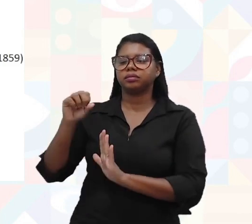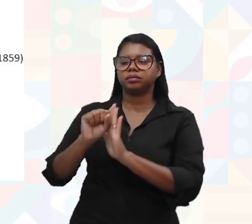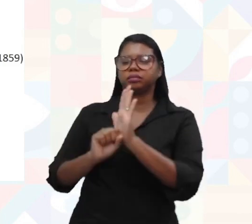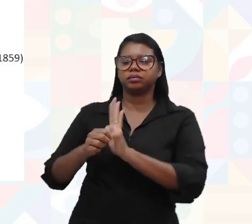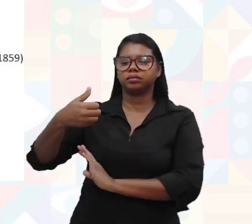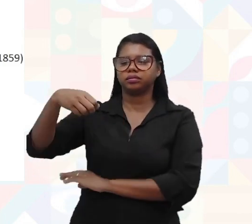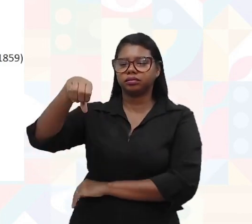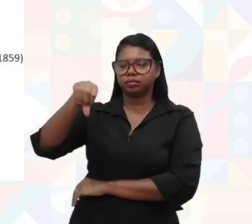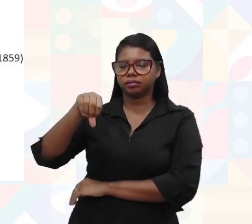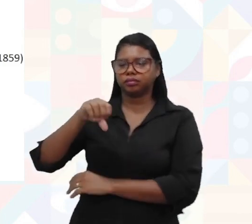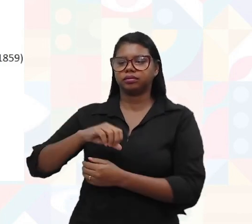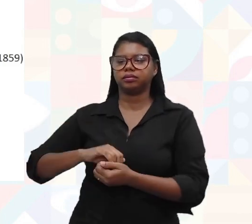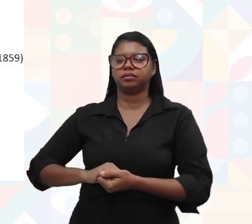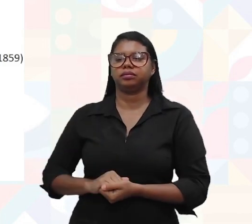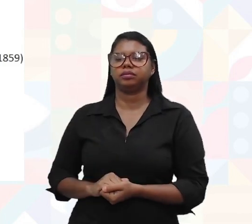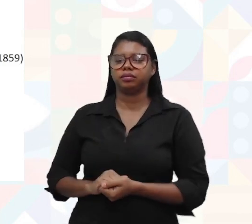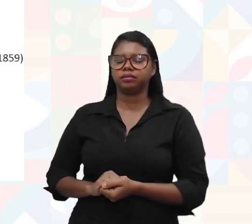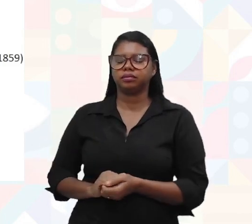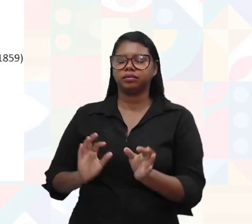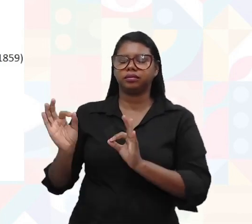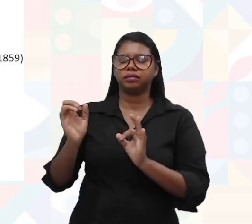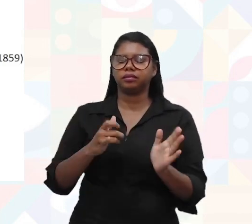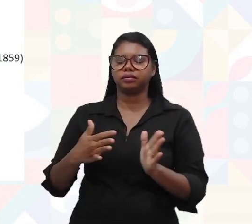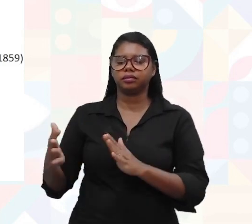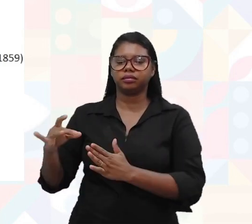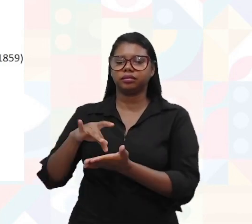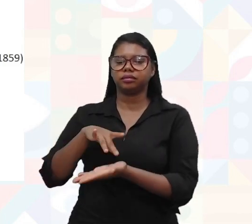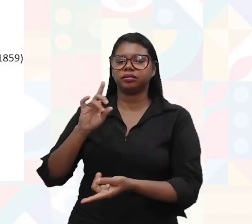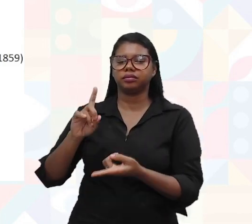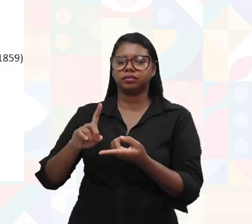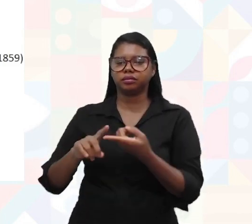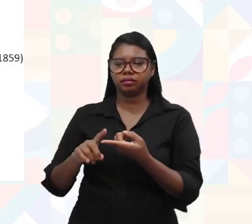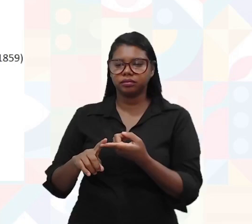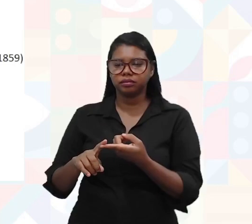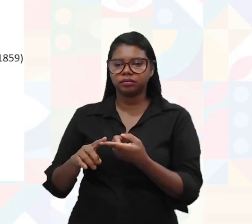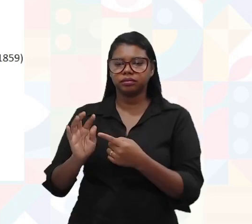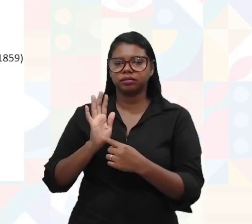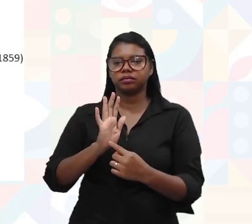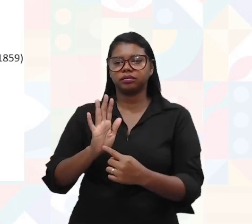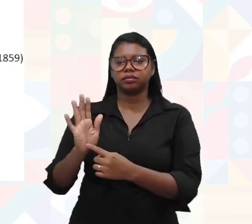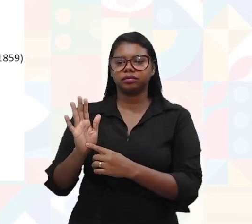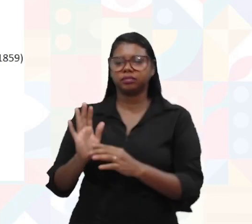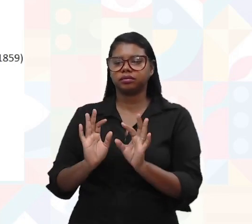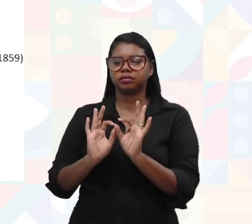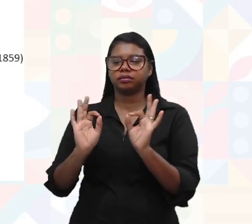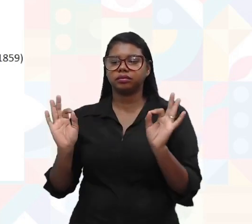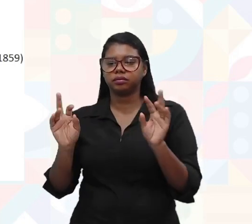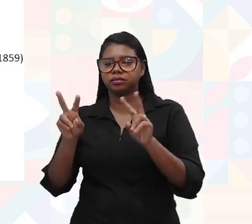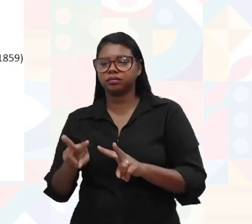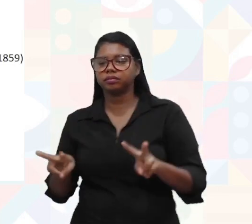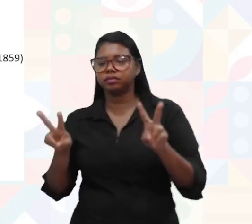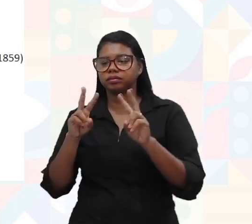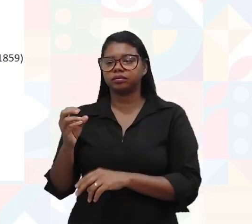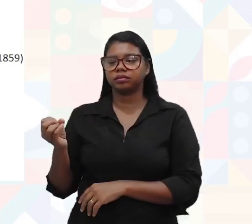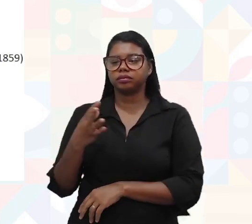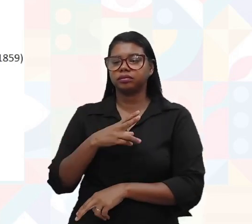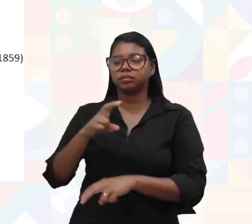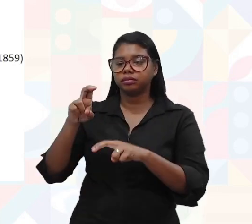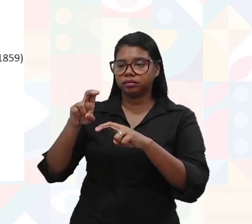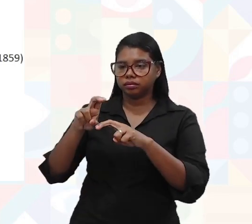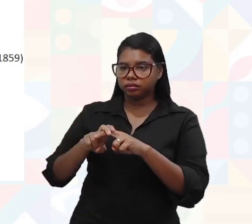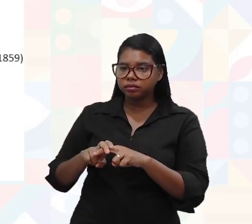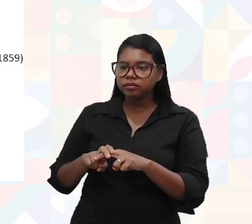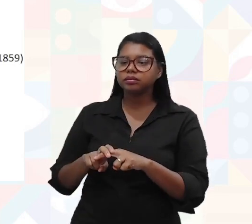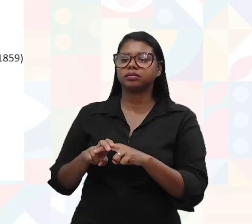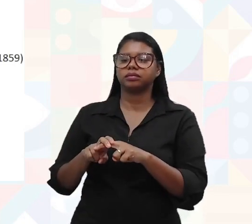tenta aliar a produção em série um elemento estético, né? Porque as cadeiras não são feitas de qualquer forma, elas têm um